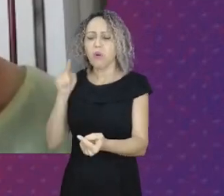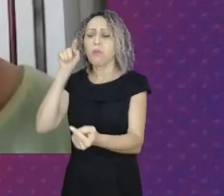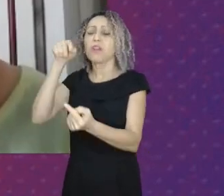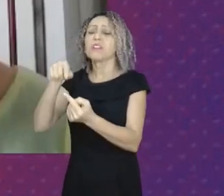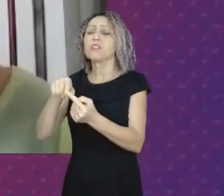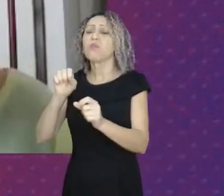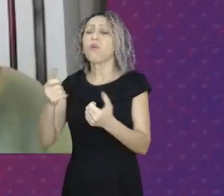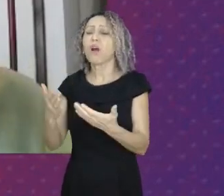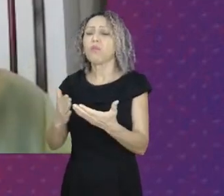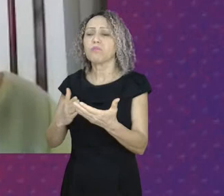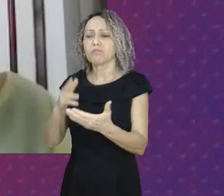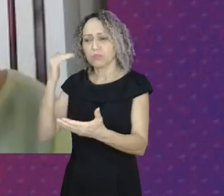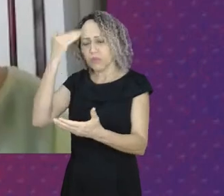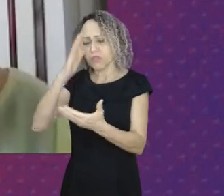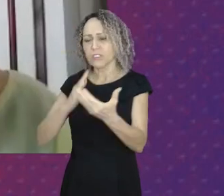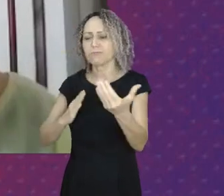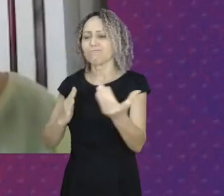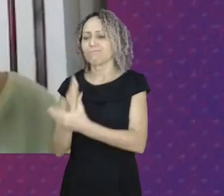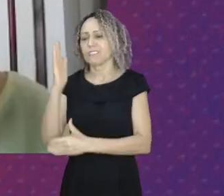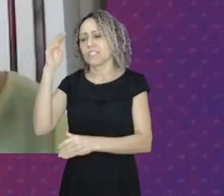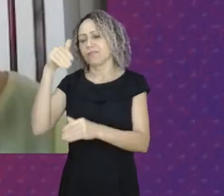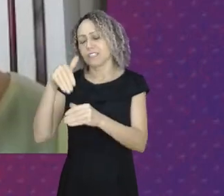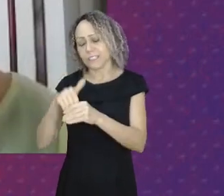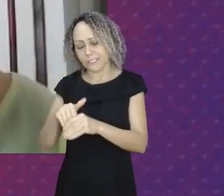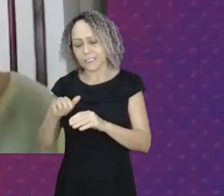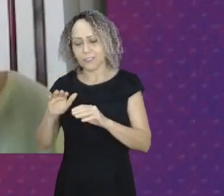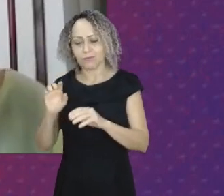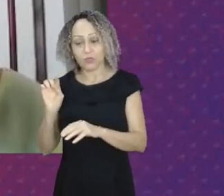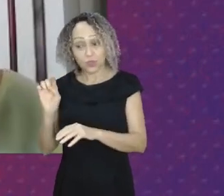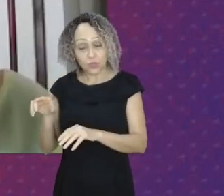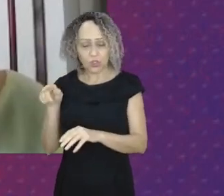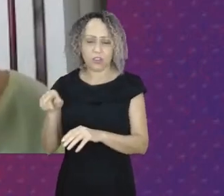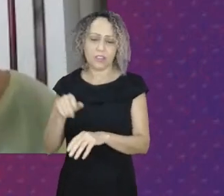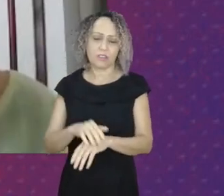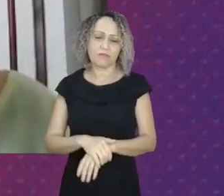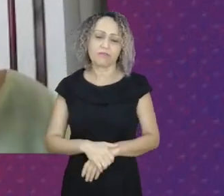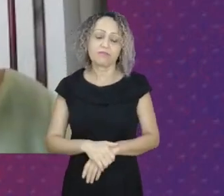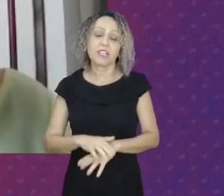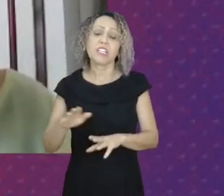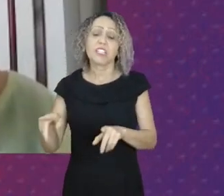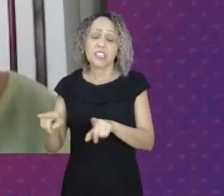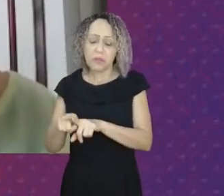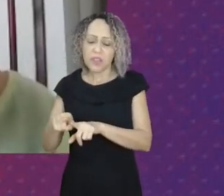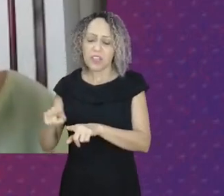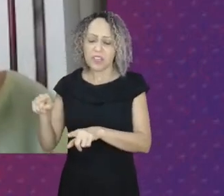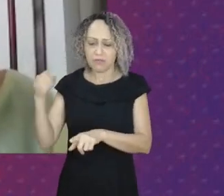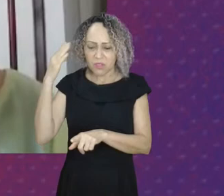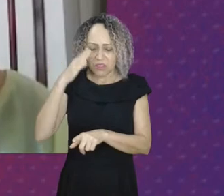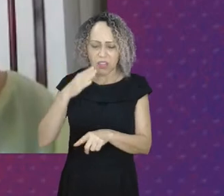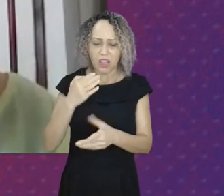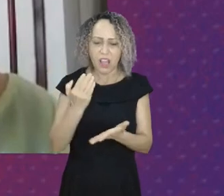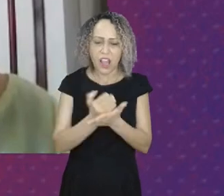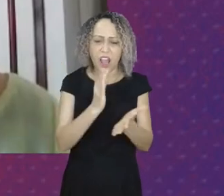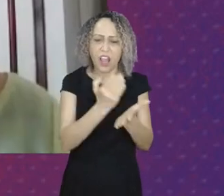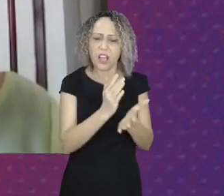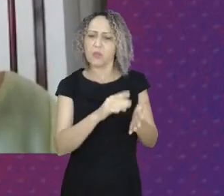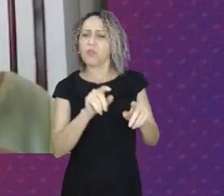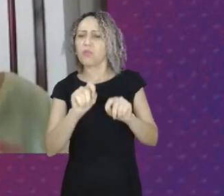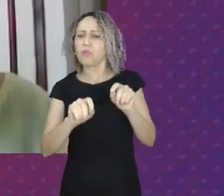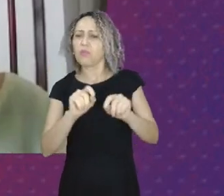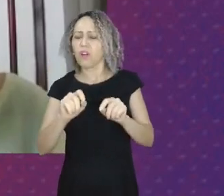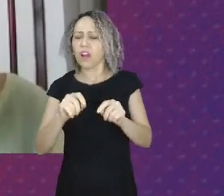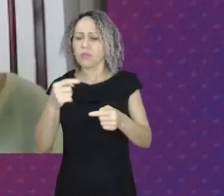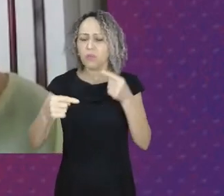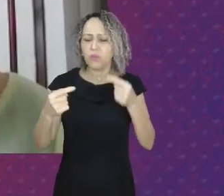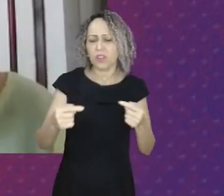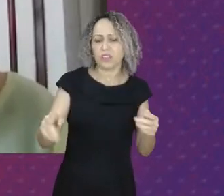nos esqueçamos que várias políticas no campo que favoreciam a produção, comercialização